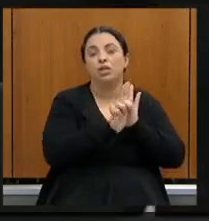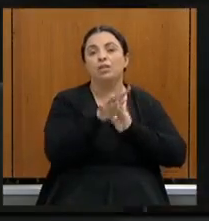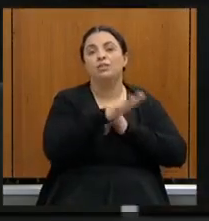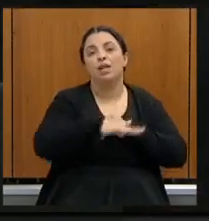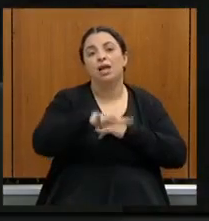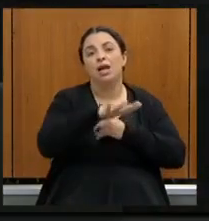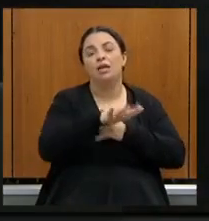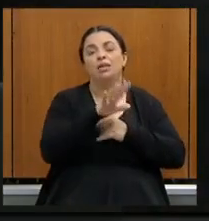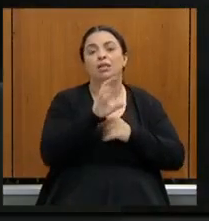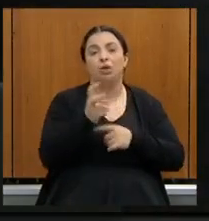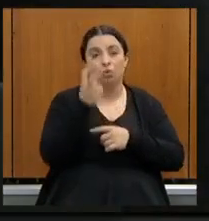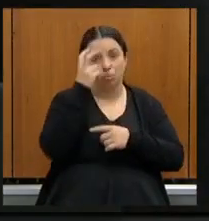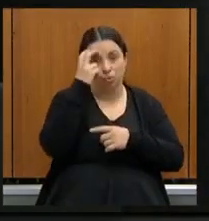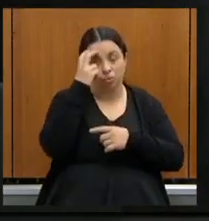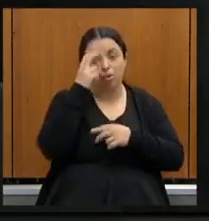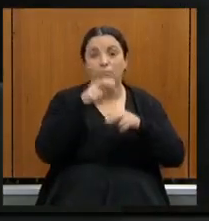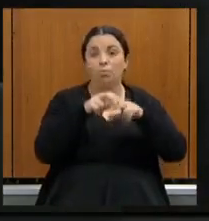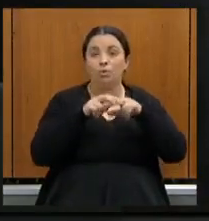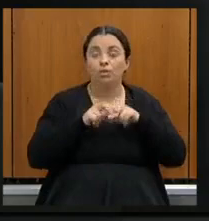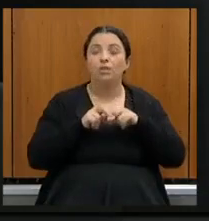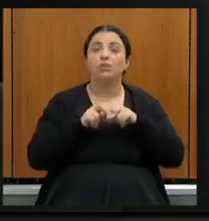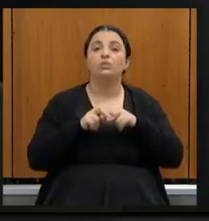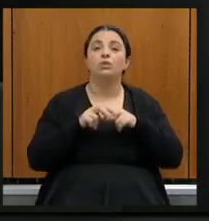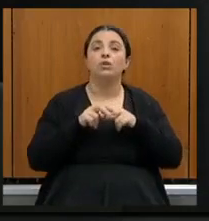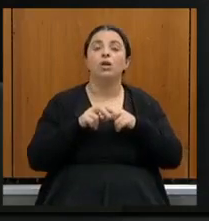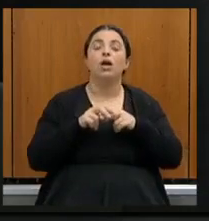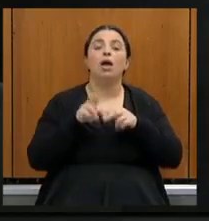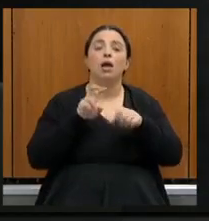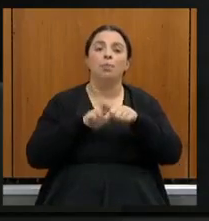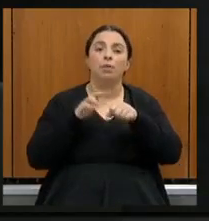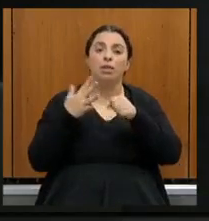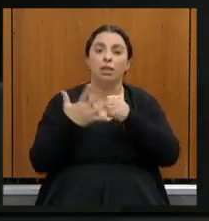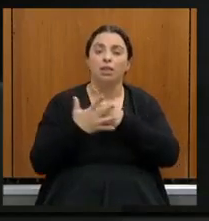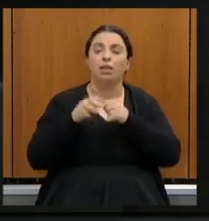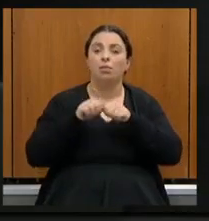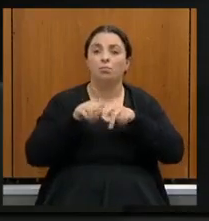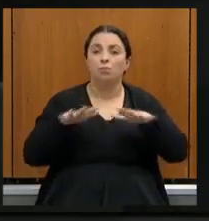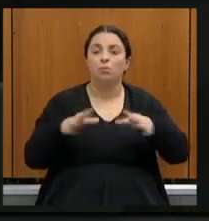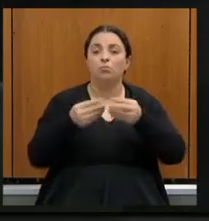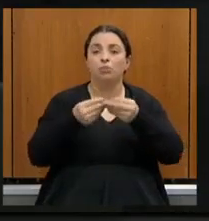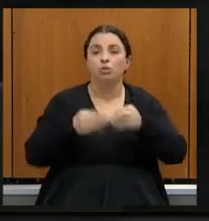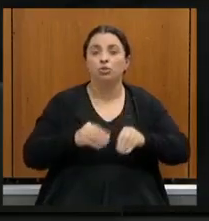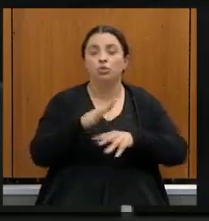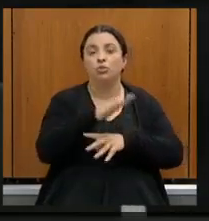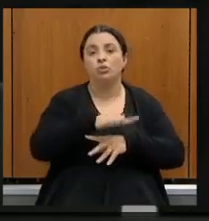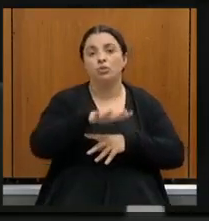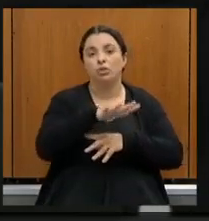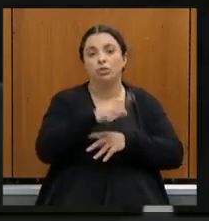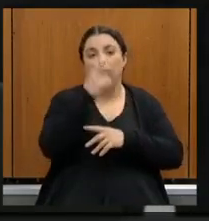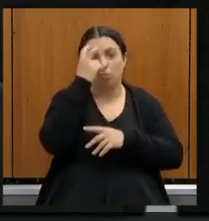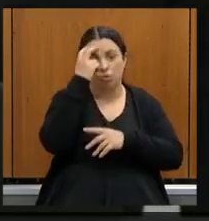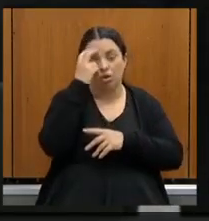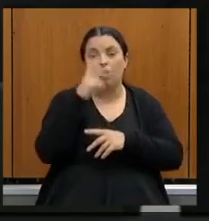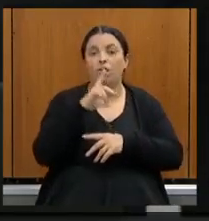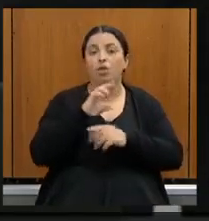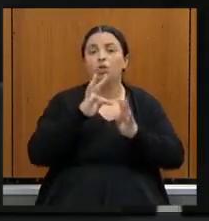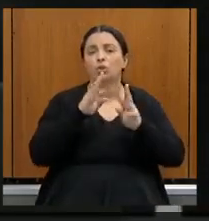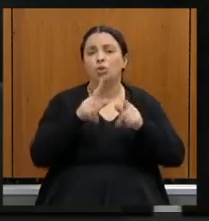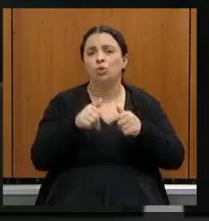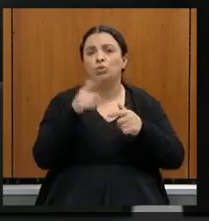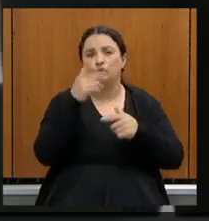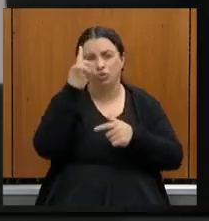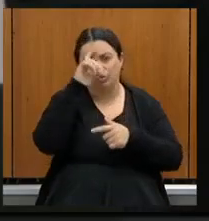em vista a crise gerada pela pandemia de Covid-19 no setor e as dificuldades enfrentadas